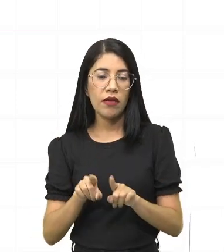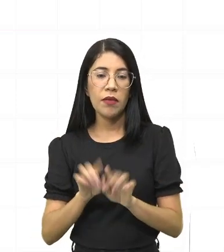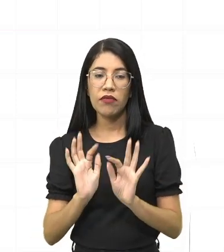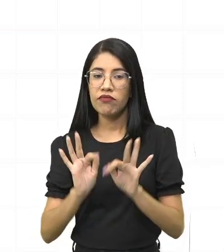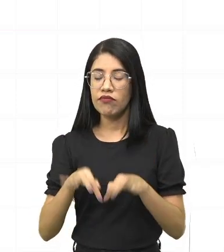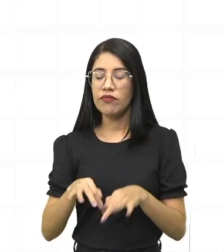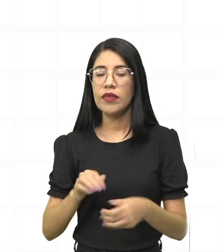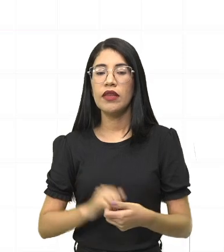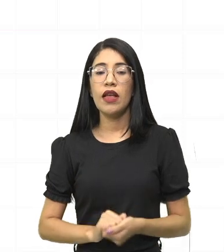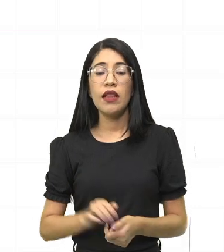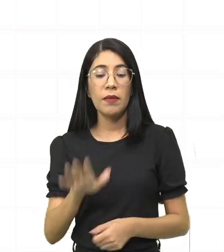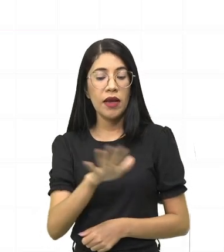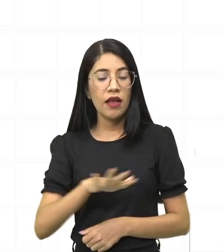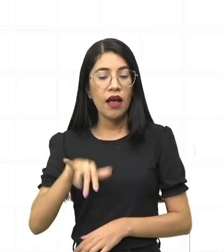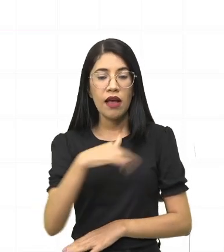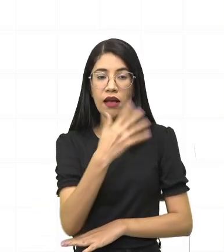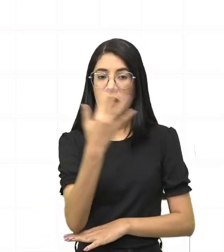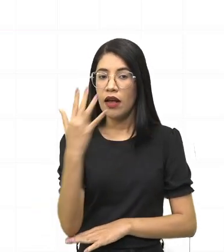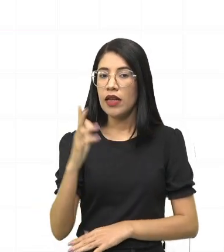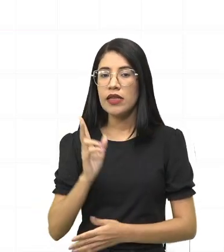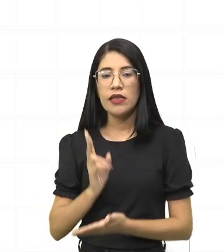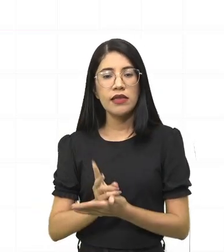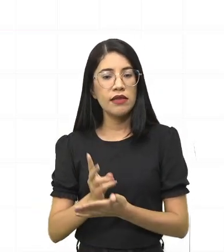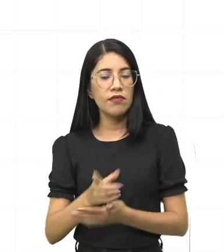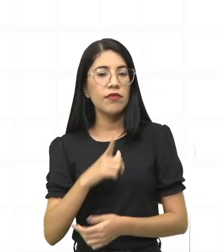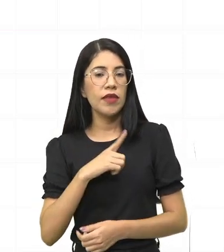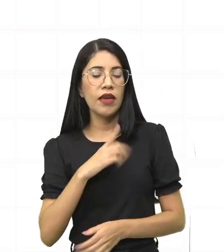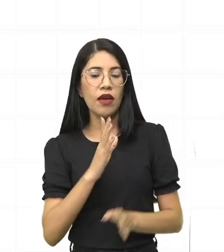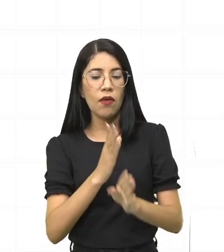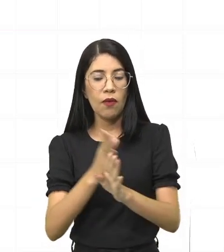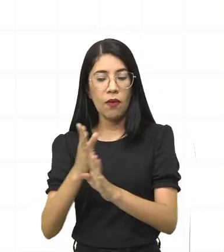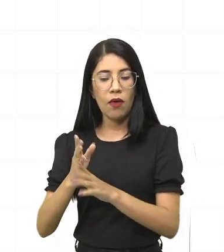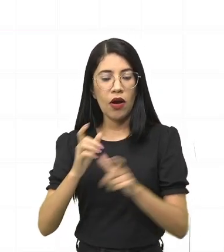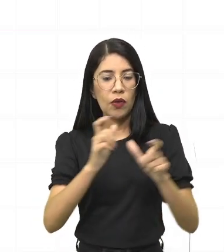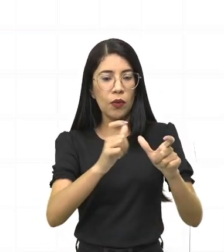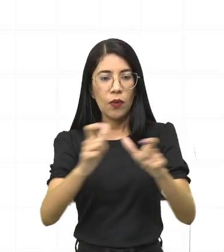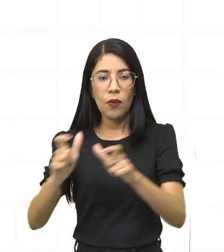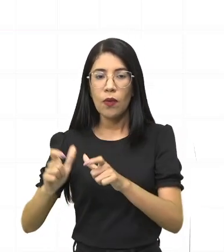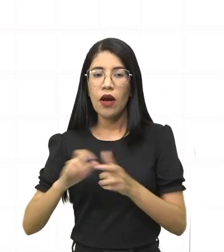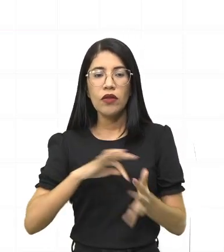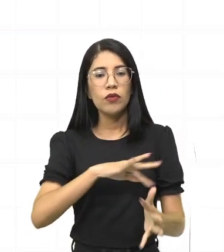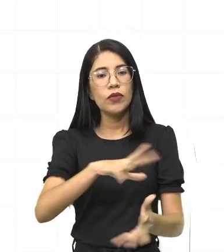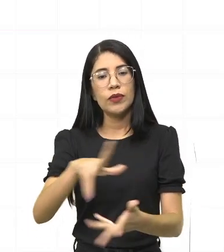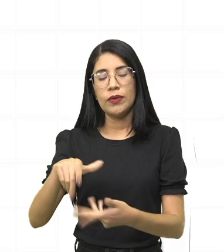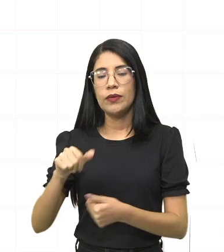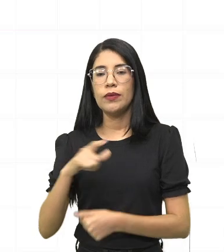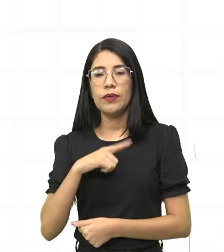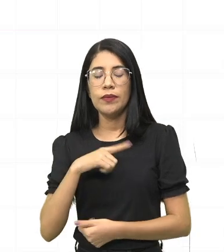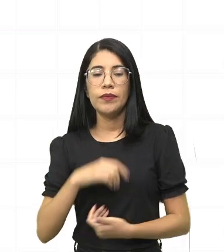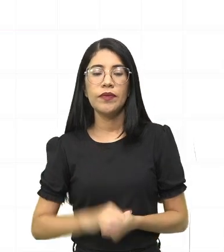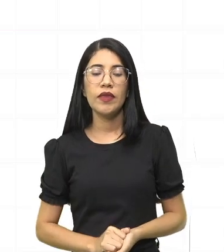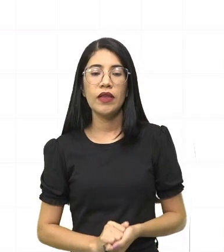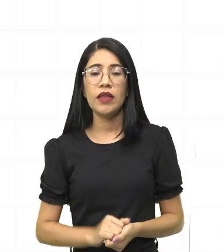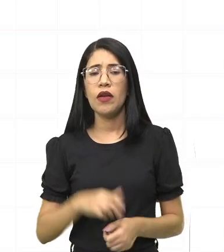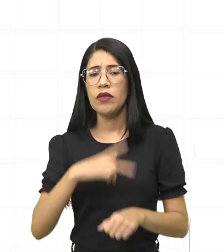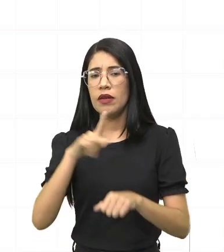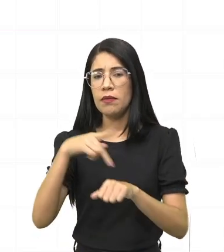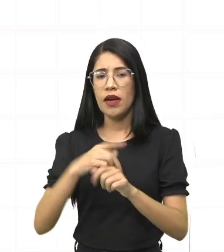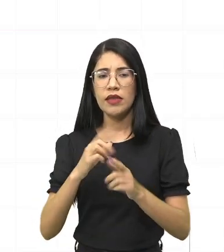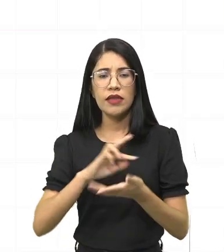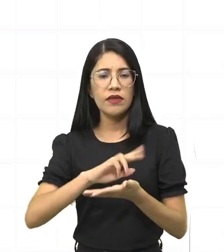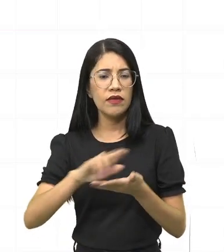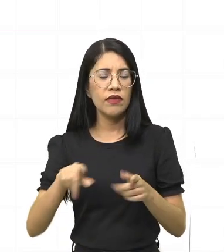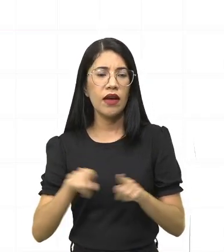é abundante na natureza, né? E ela está disponível aí em todo o mundo. Então aí a gente vai ter a China, os